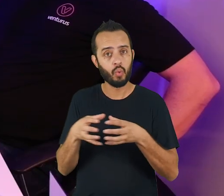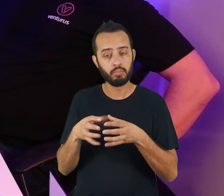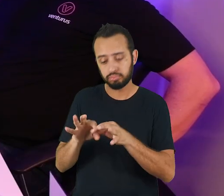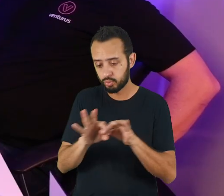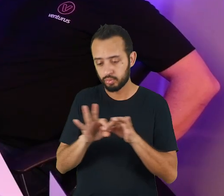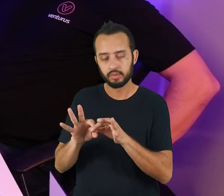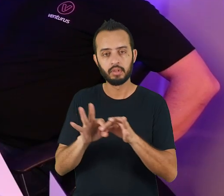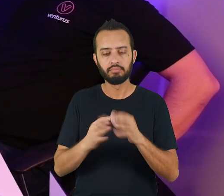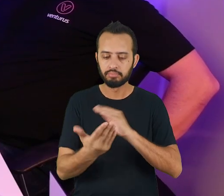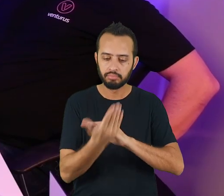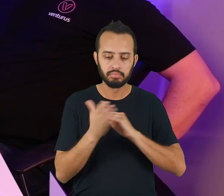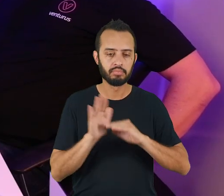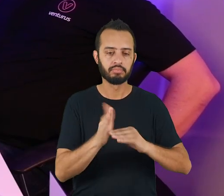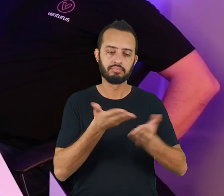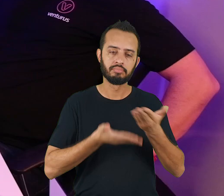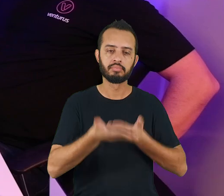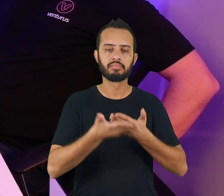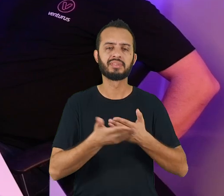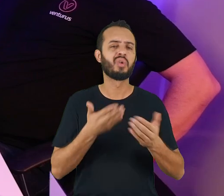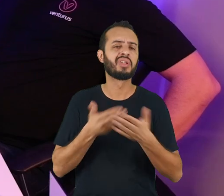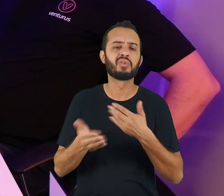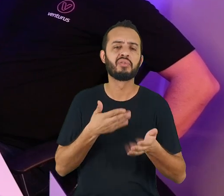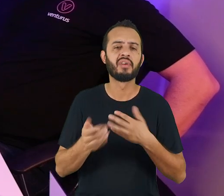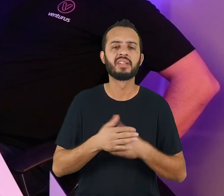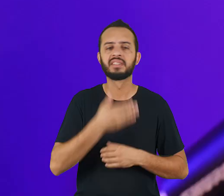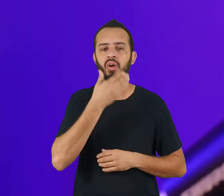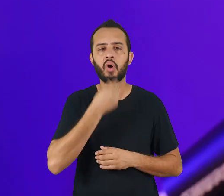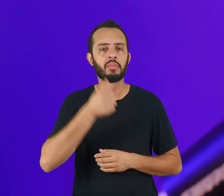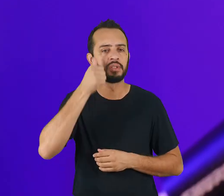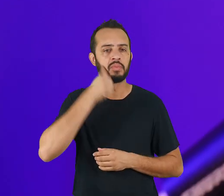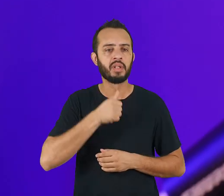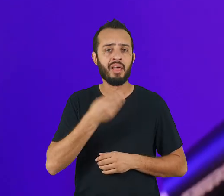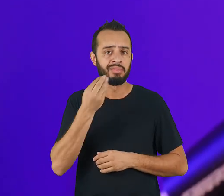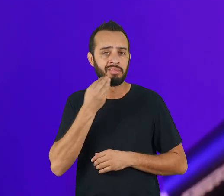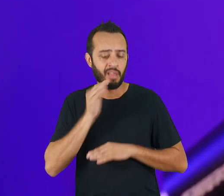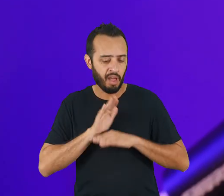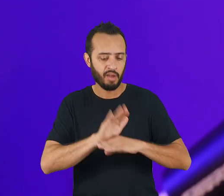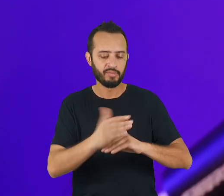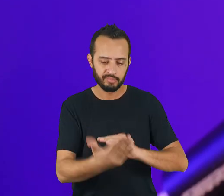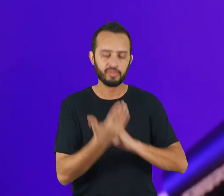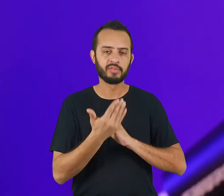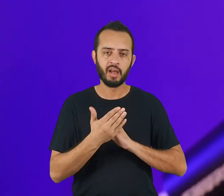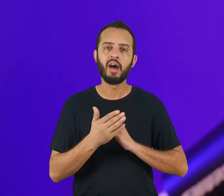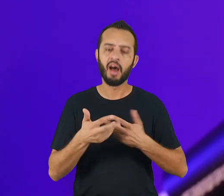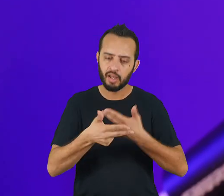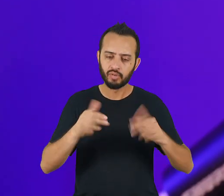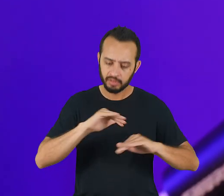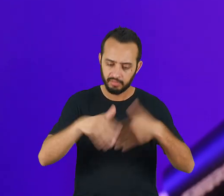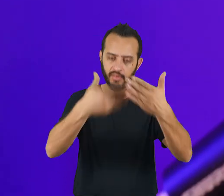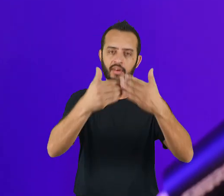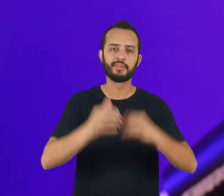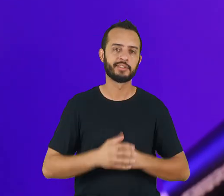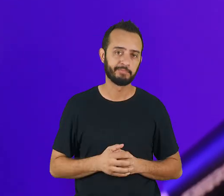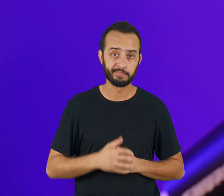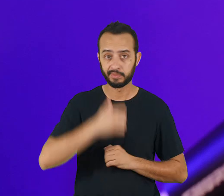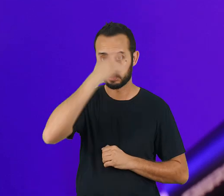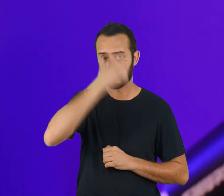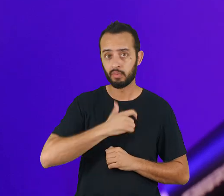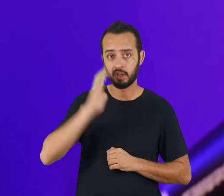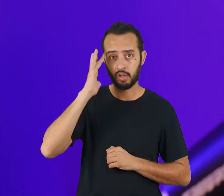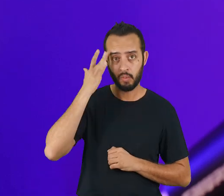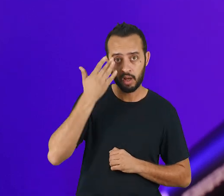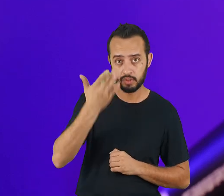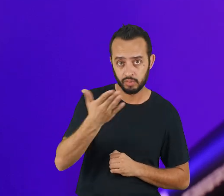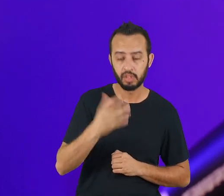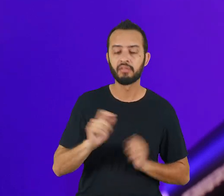cooperar né então tanto faz né se é homem ou se é mulher tendo a cooperação ali a coisa vai então eu eu acho sim que